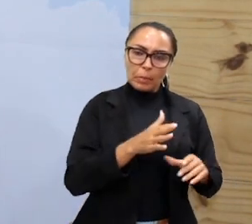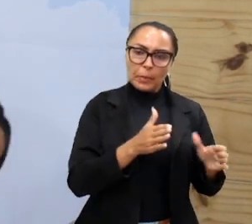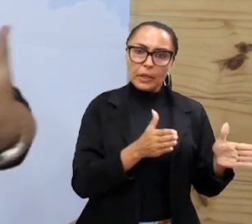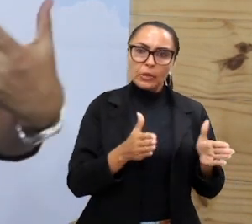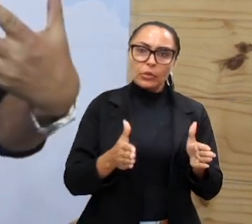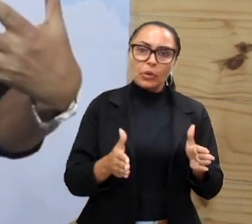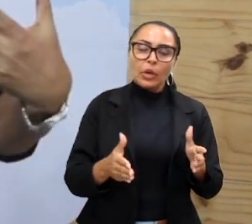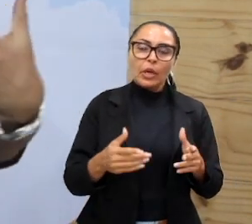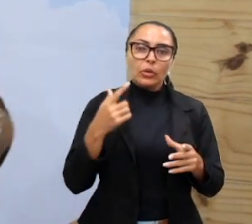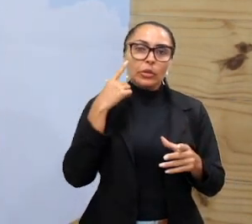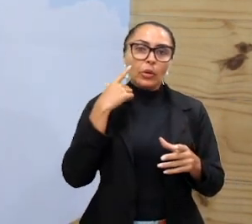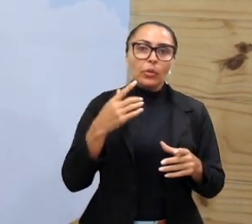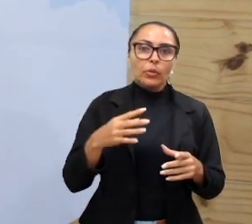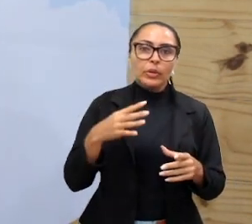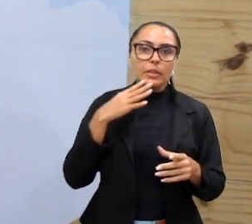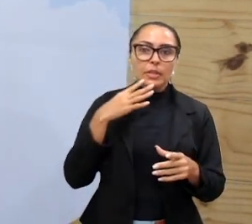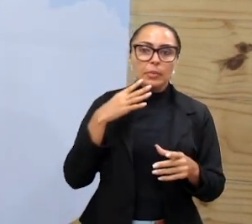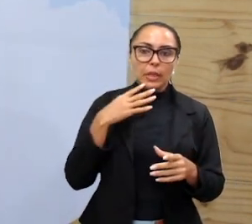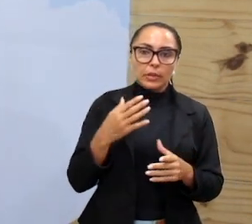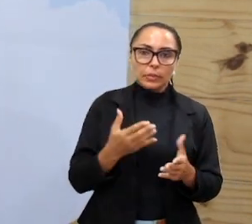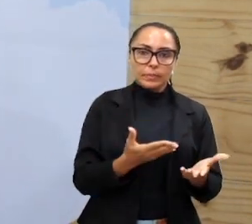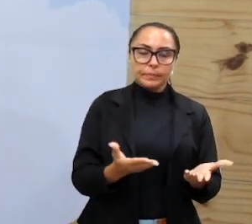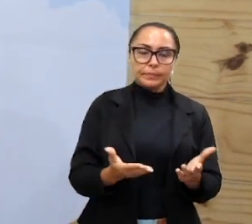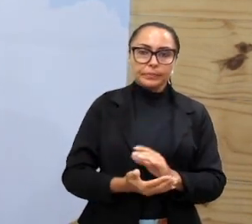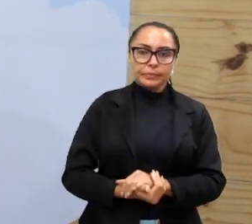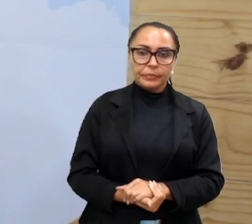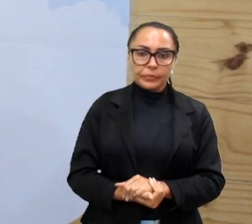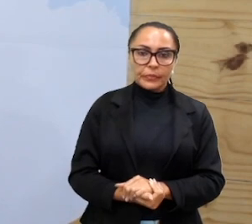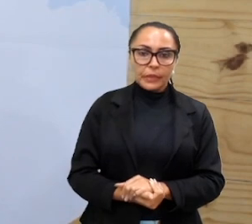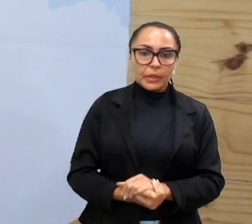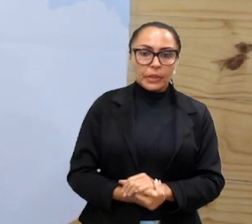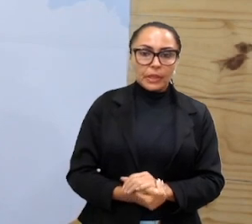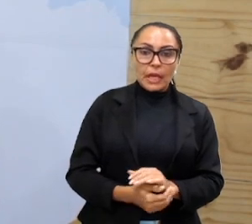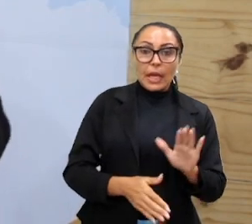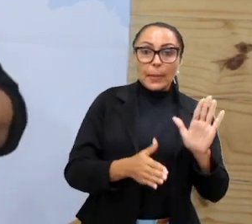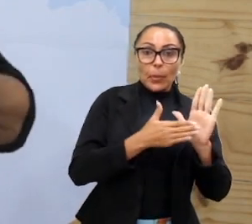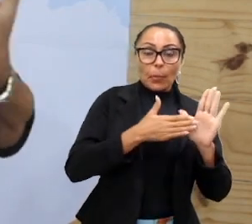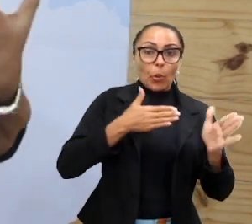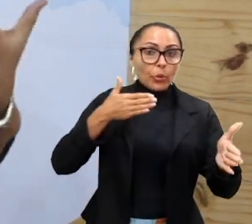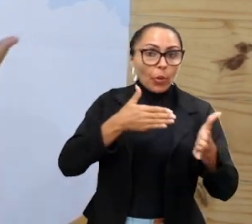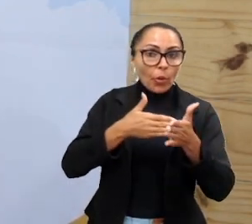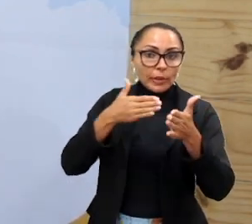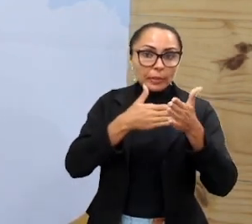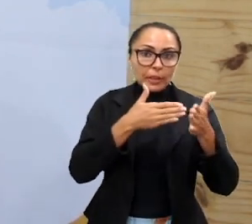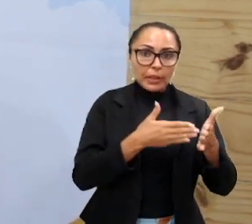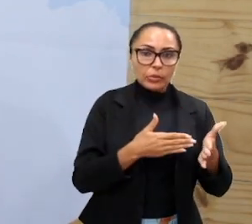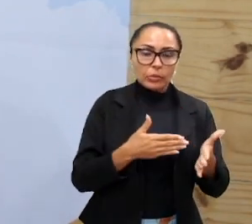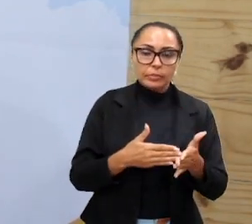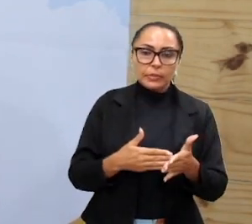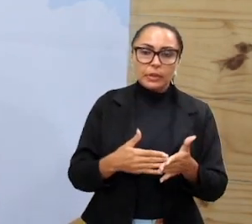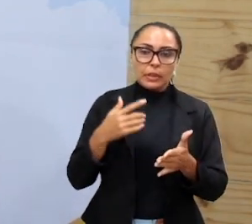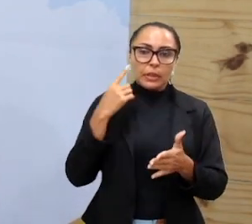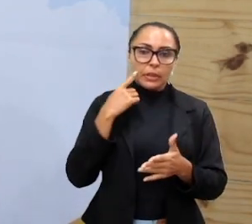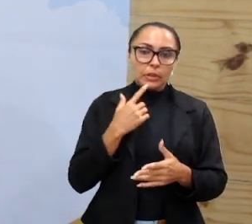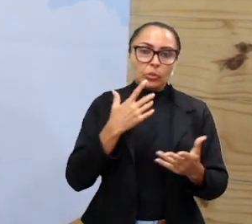necessário os conhecimentos dialogarem entre si. Ele propõe o rompimento do isolamento das formas